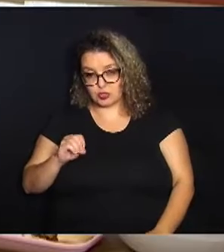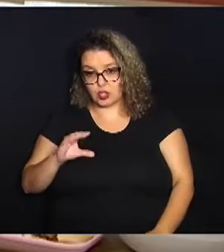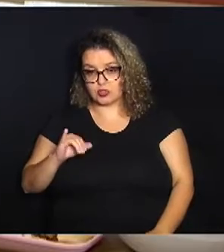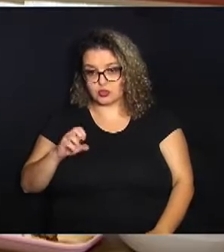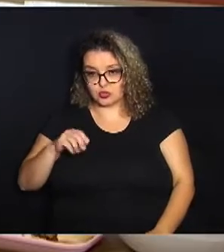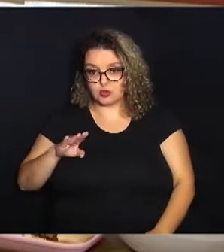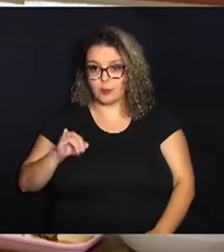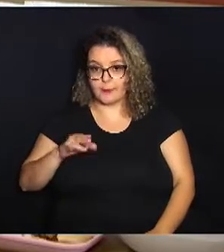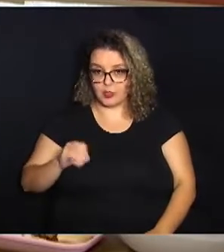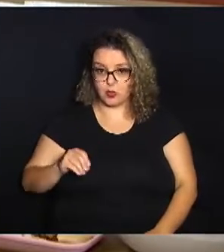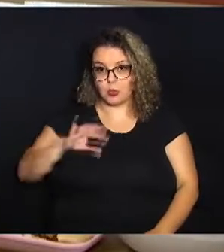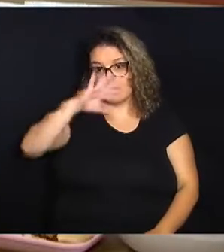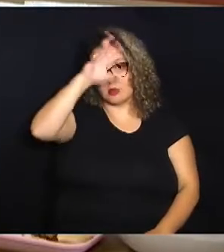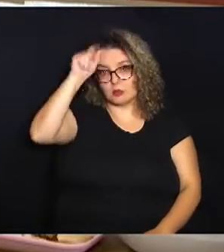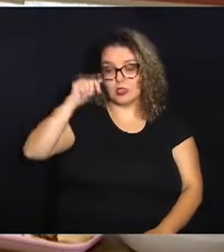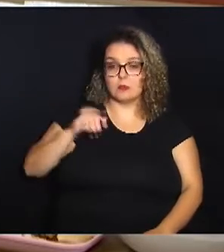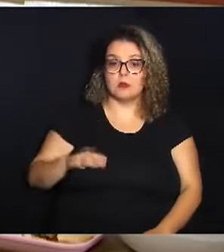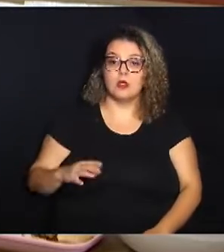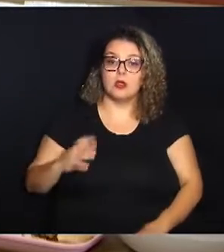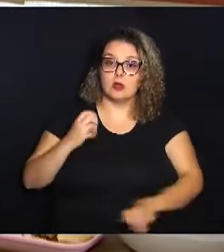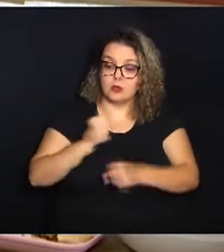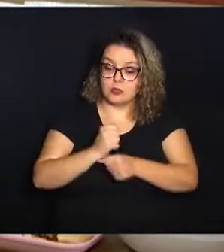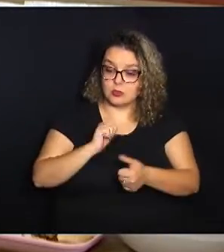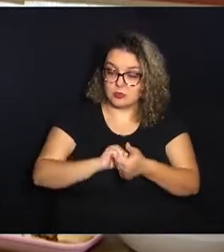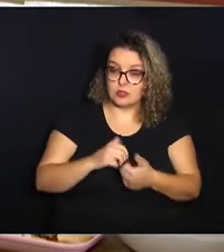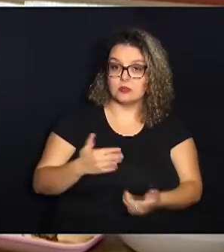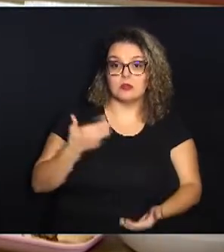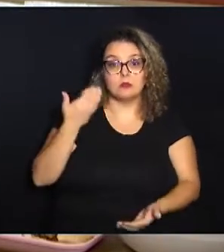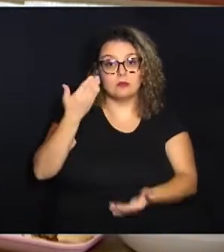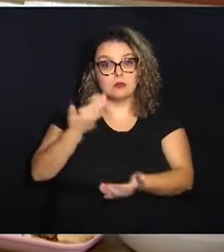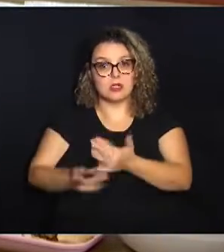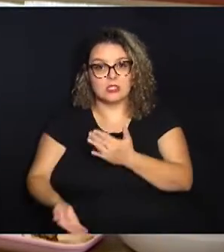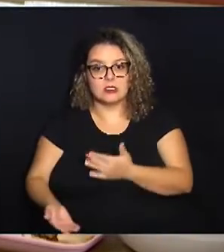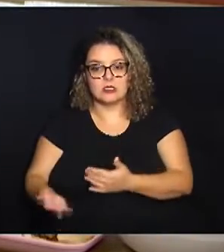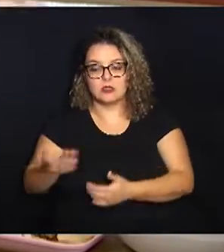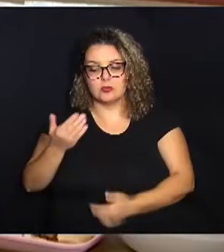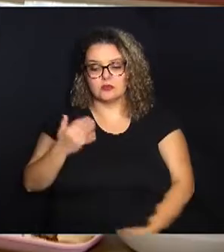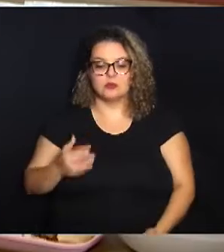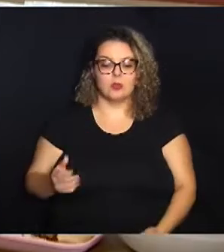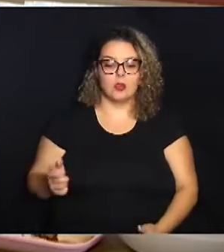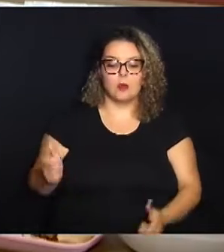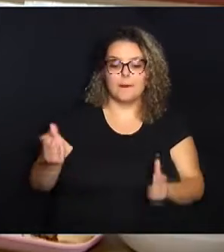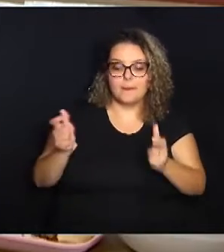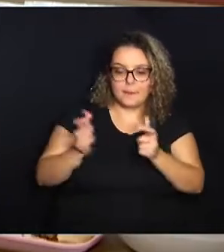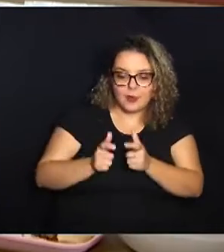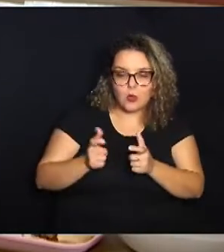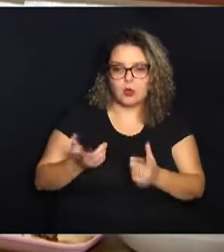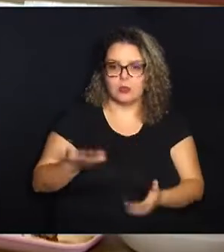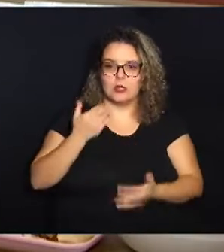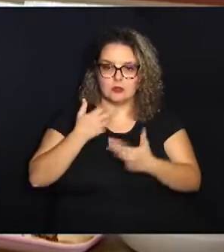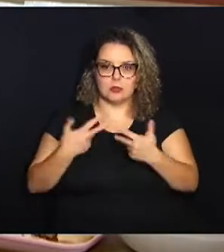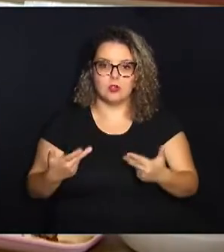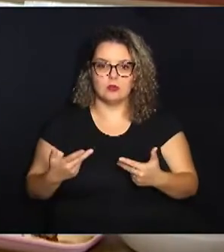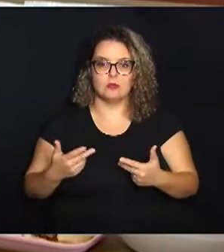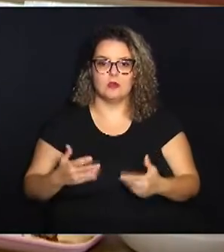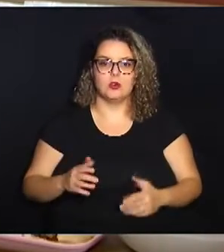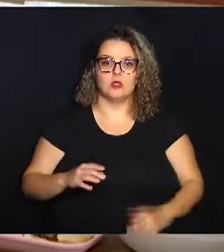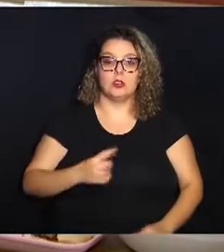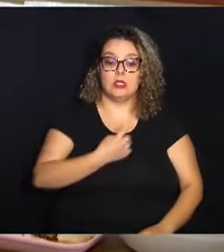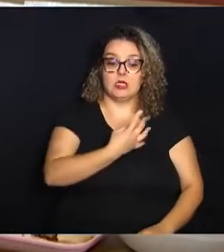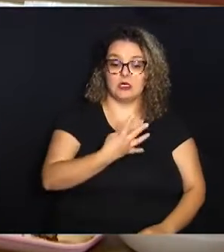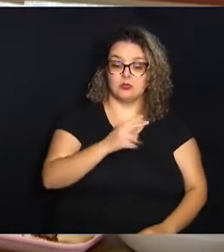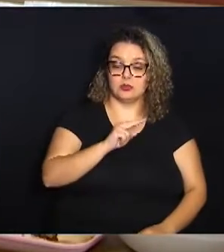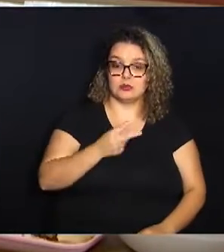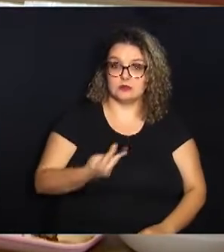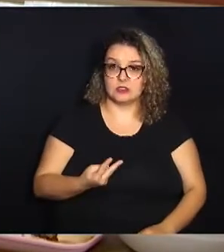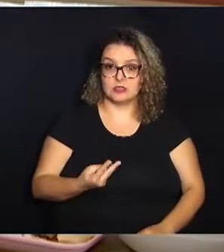poder qualificar e agregar valor, reduzindo o desperdício de alimentos e podendo agregar valor para os comunitários em até 14 vezes o